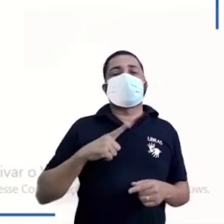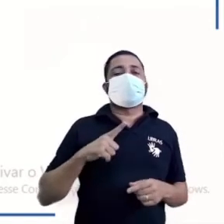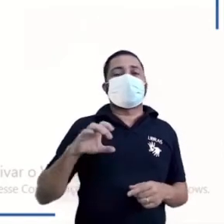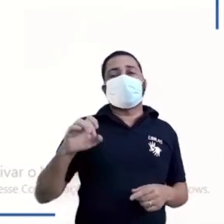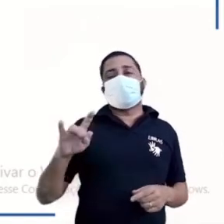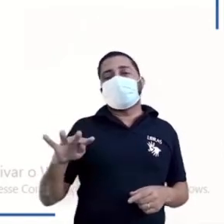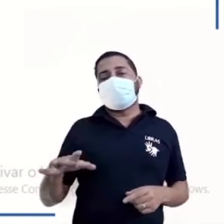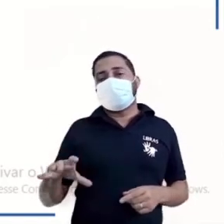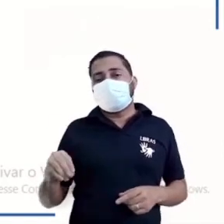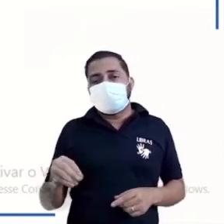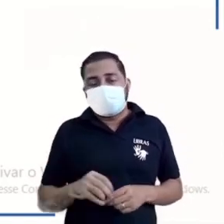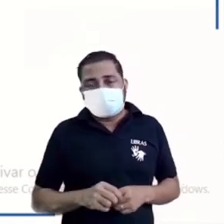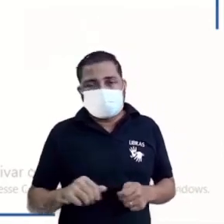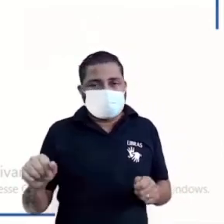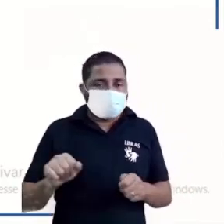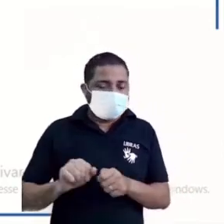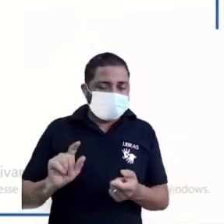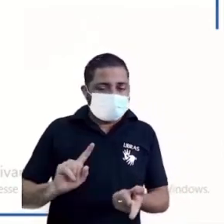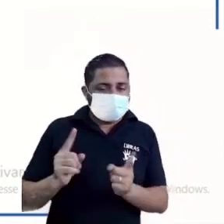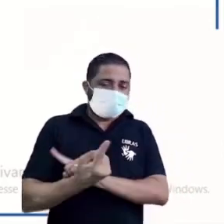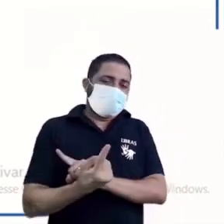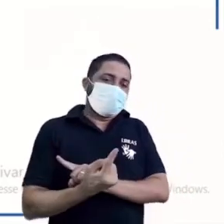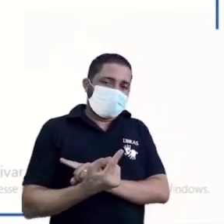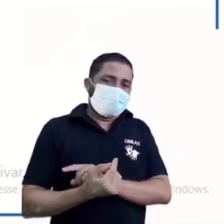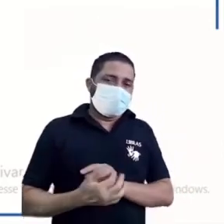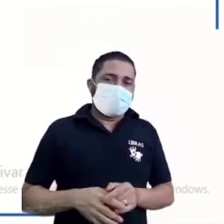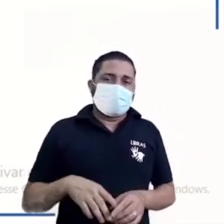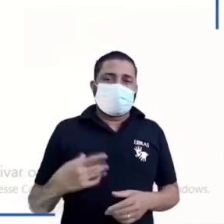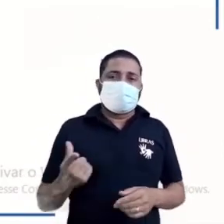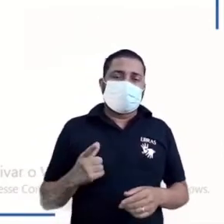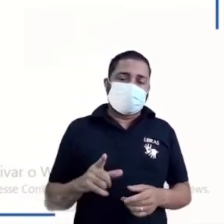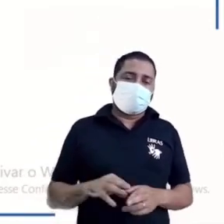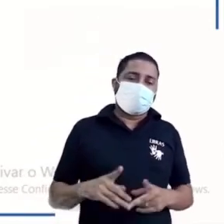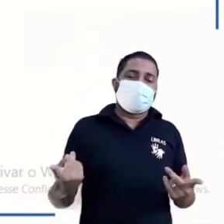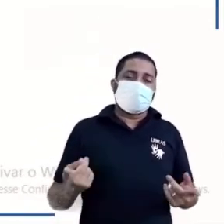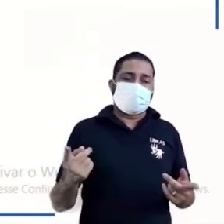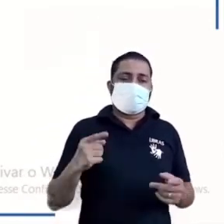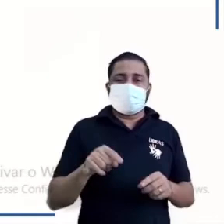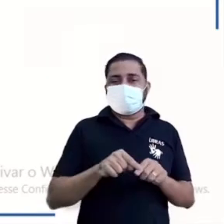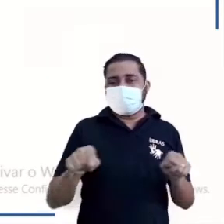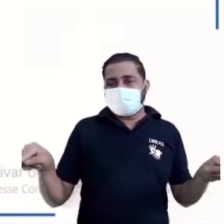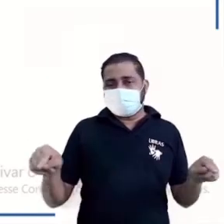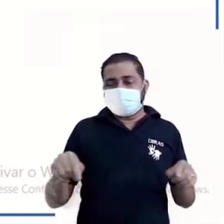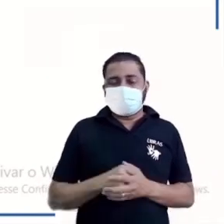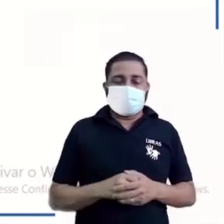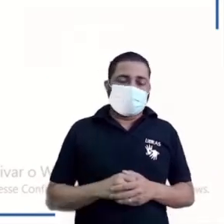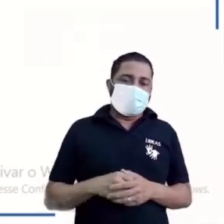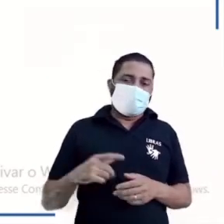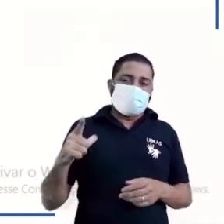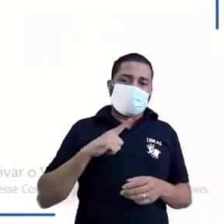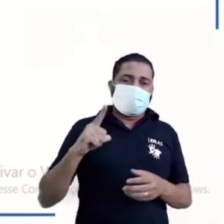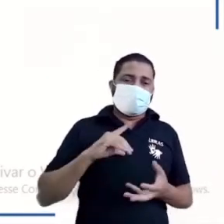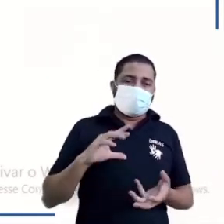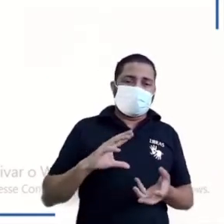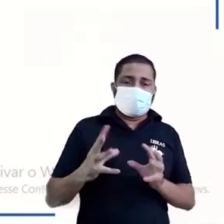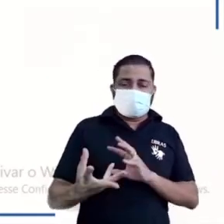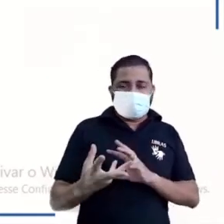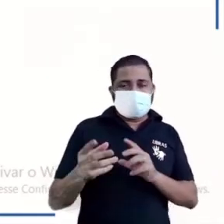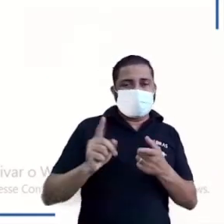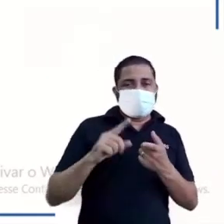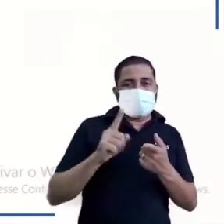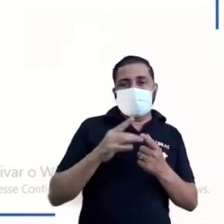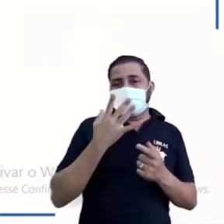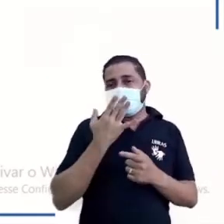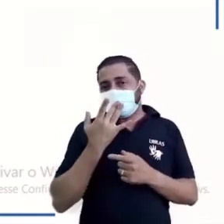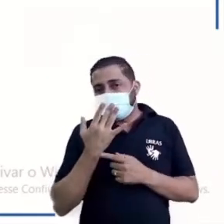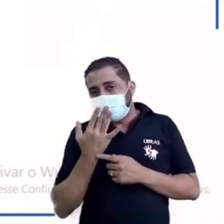grande feito em madeira que se contrapõe a isso, né? Que contrasta com essas linhas retas, né? Nós temos contrastes de cores, por